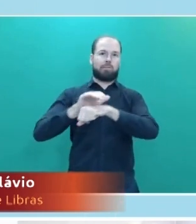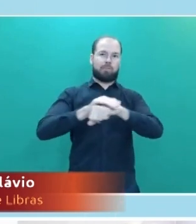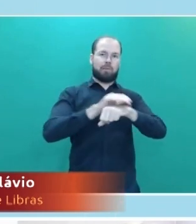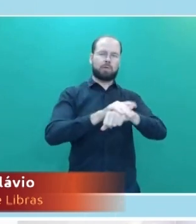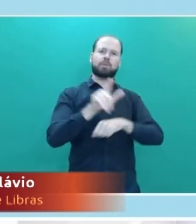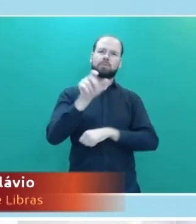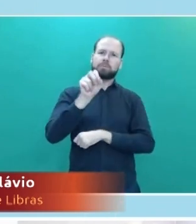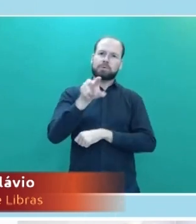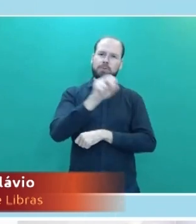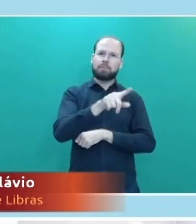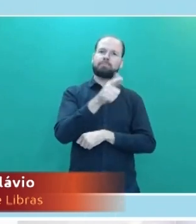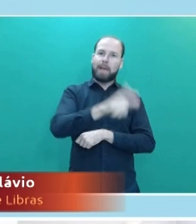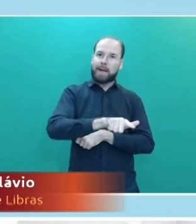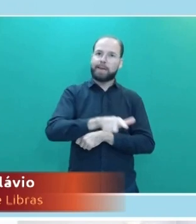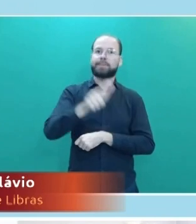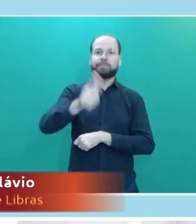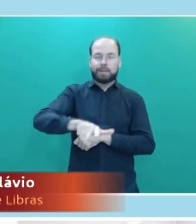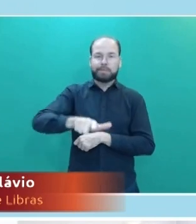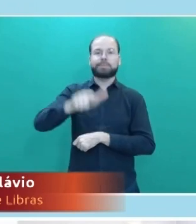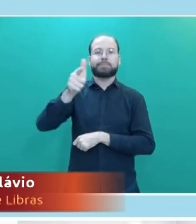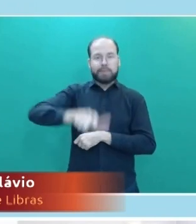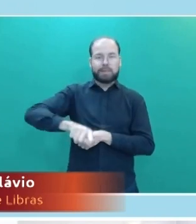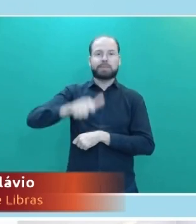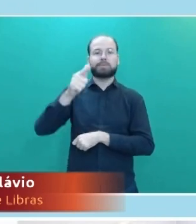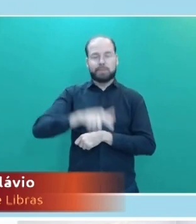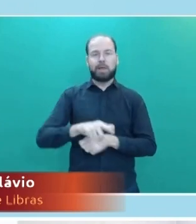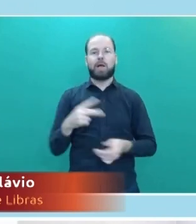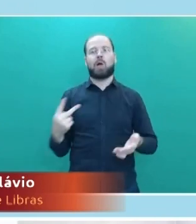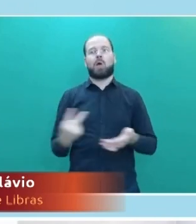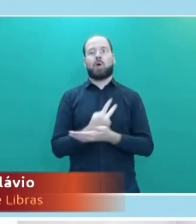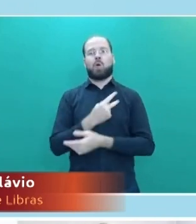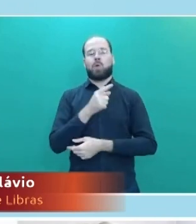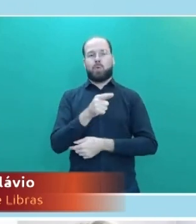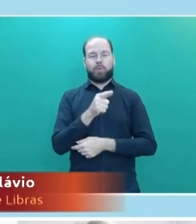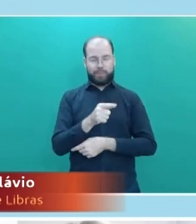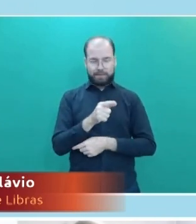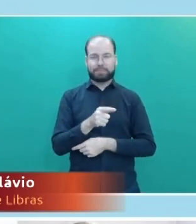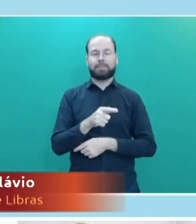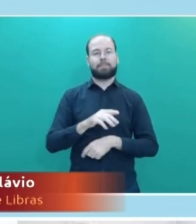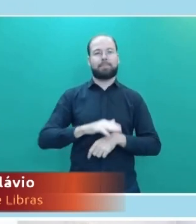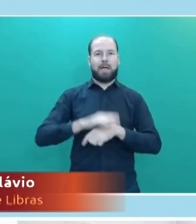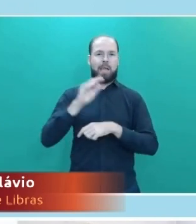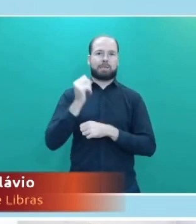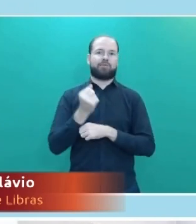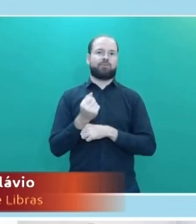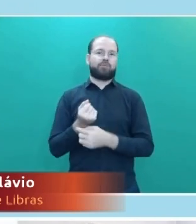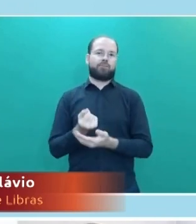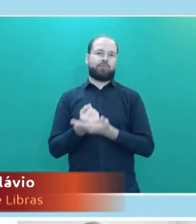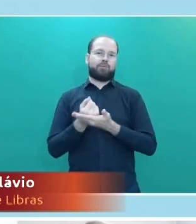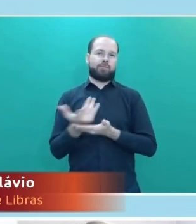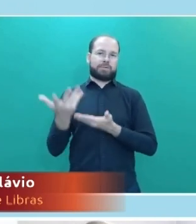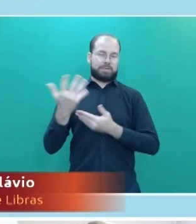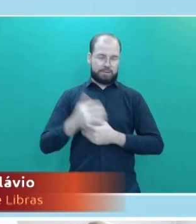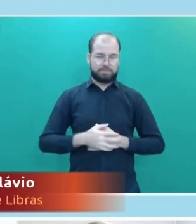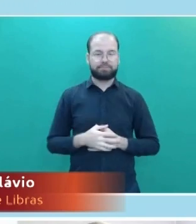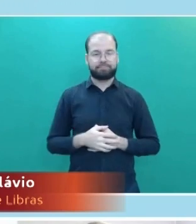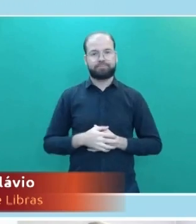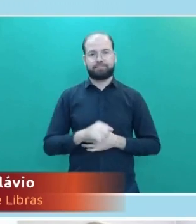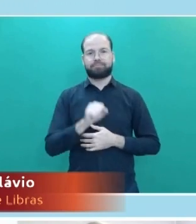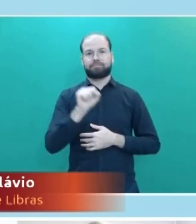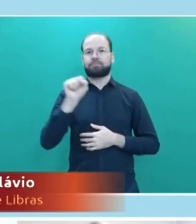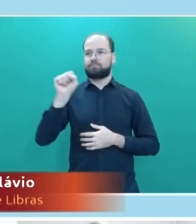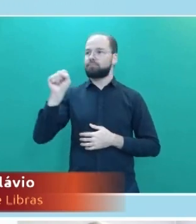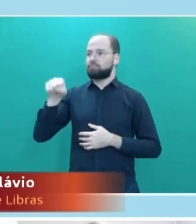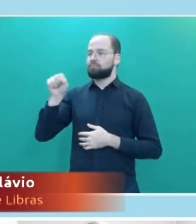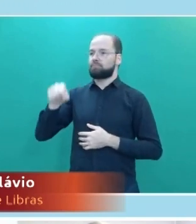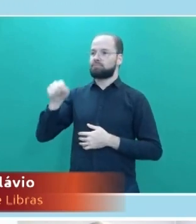reincidentes, né? Que cometem esse tipo de ação mais de uma vez, né? Sim, é comum dizer,